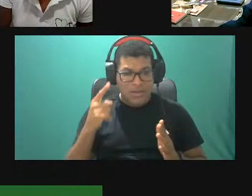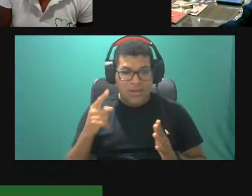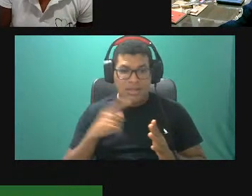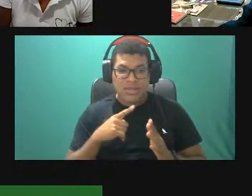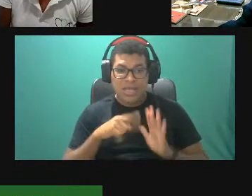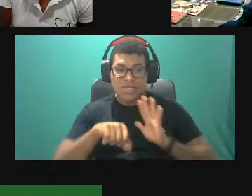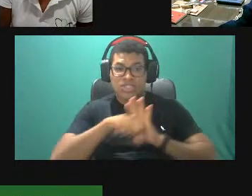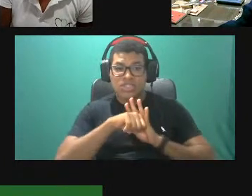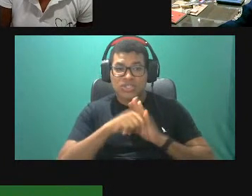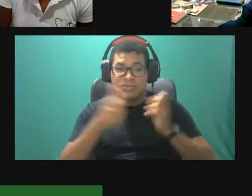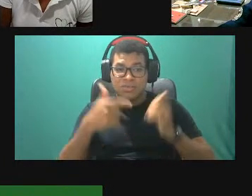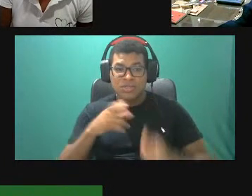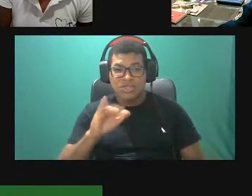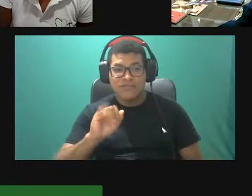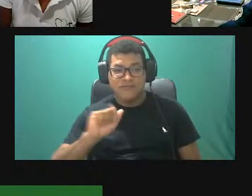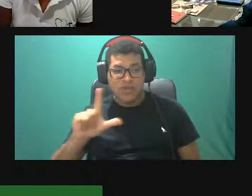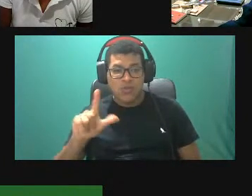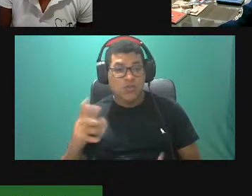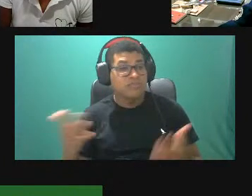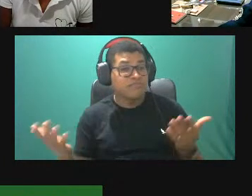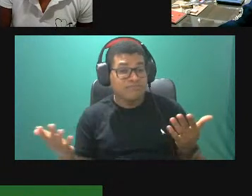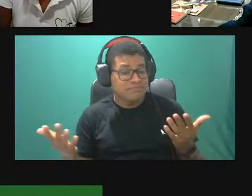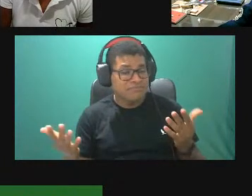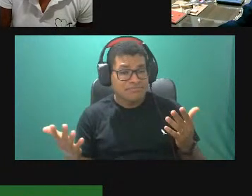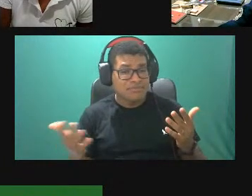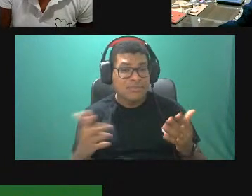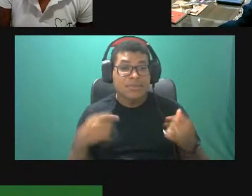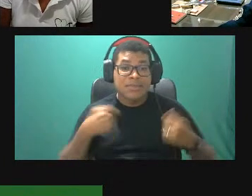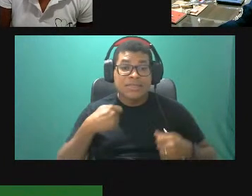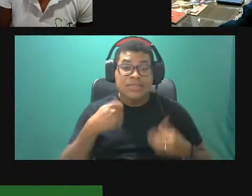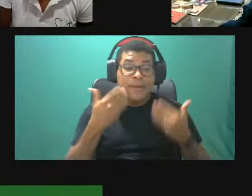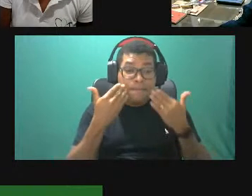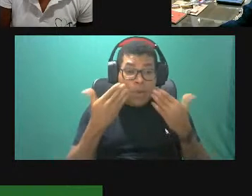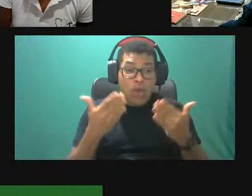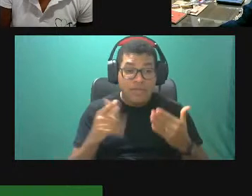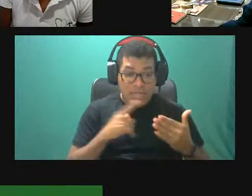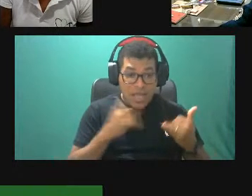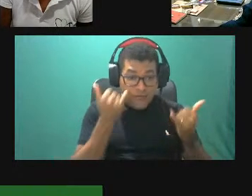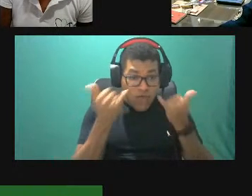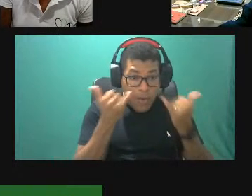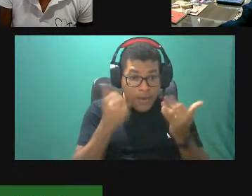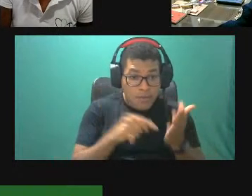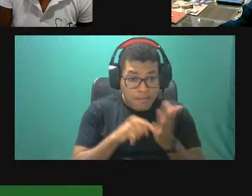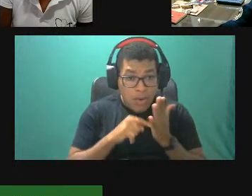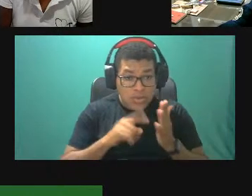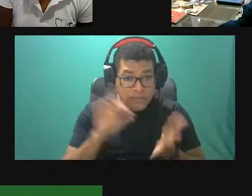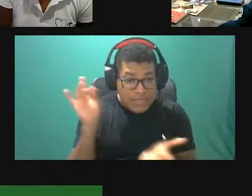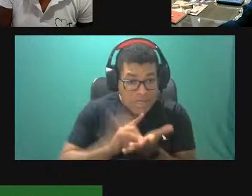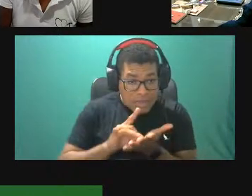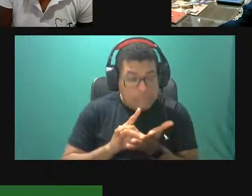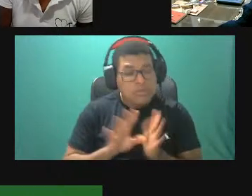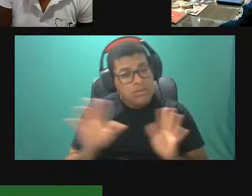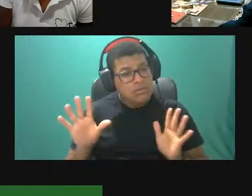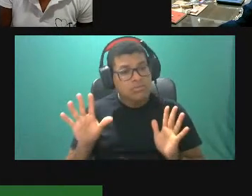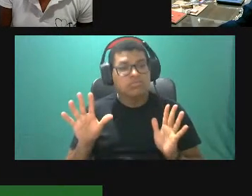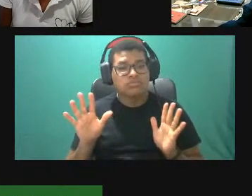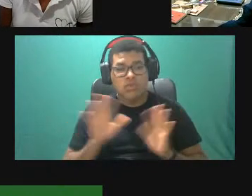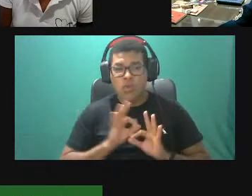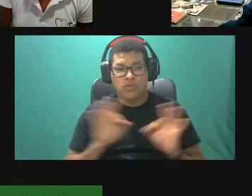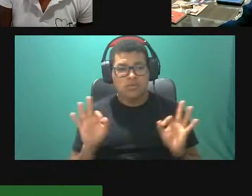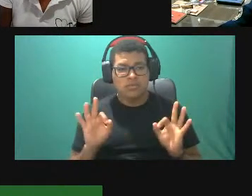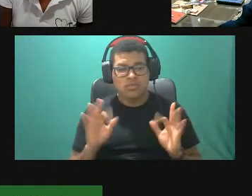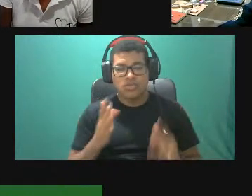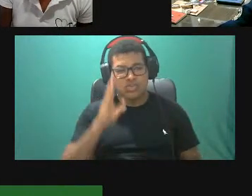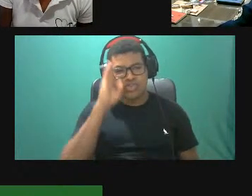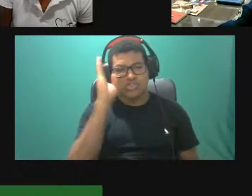é se ele consegue demonstrar formalmente a informação que você precisa demonstrar. Mas aí, só para sendo bem